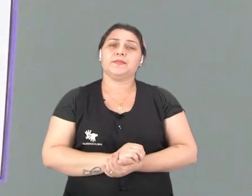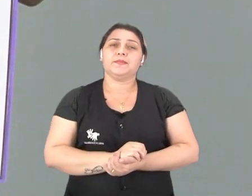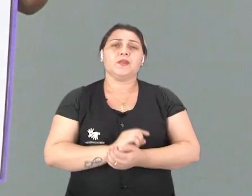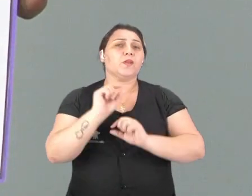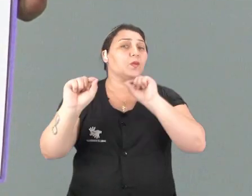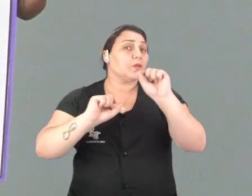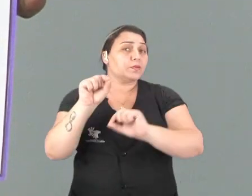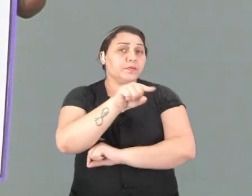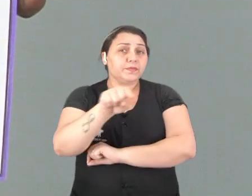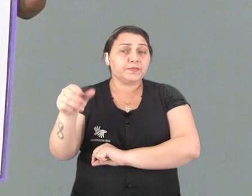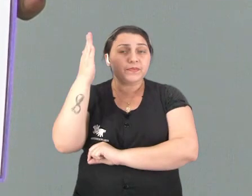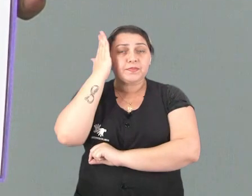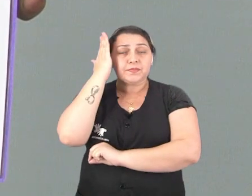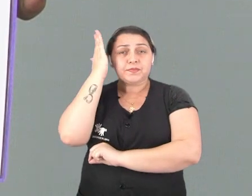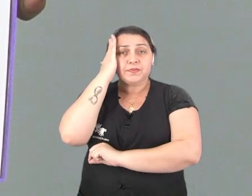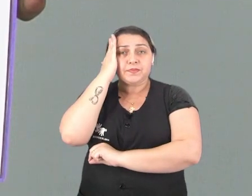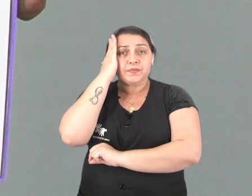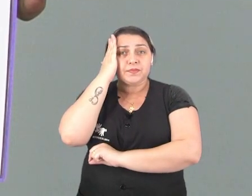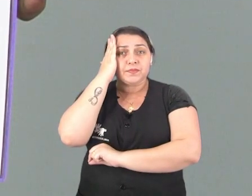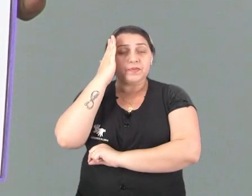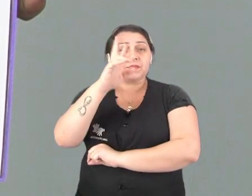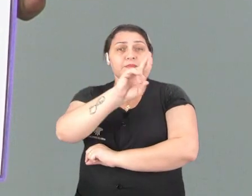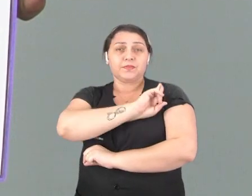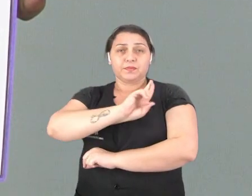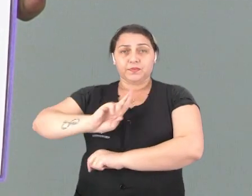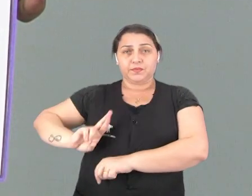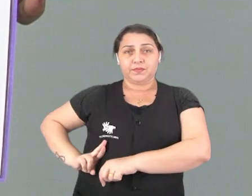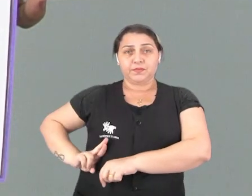E o que vocês entendem por república?